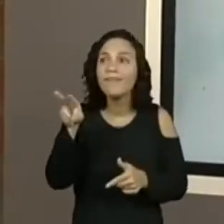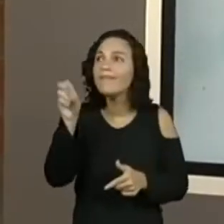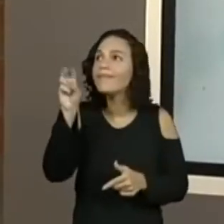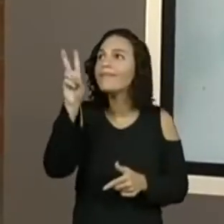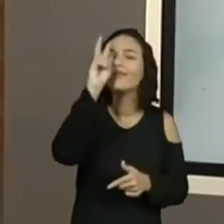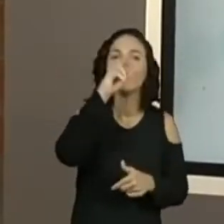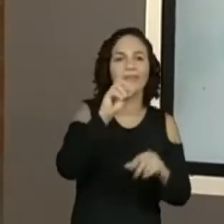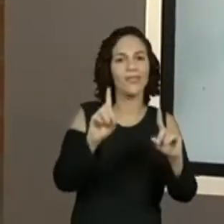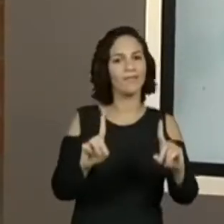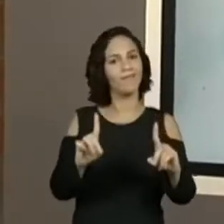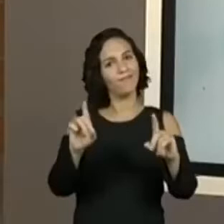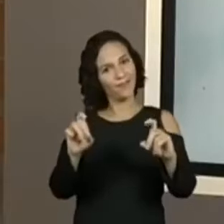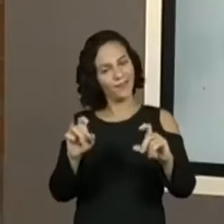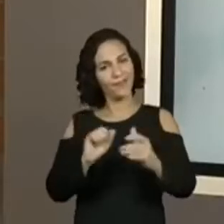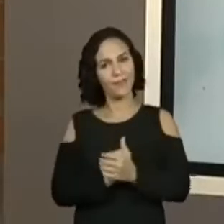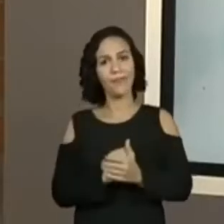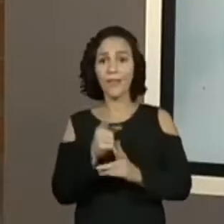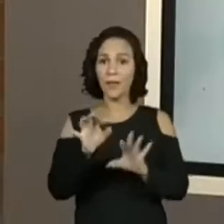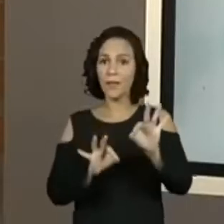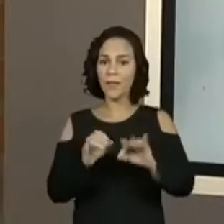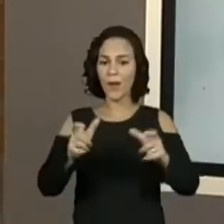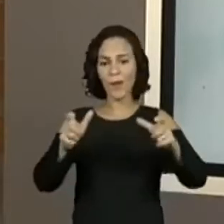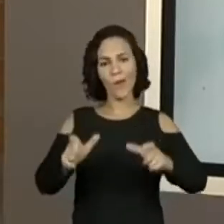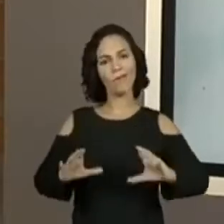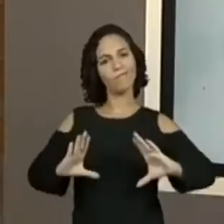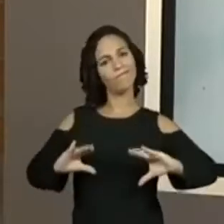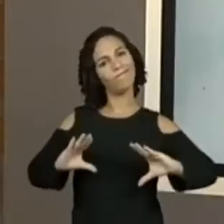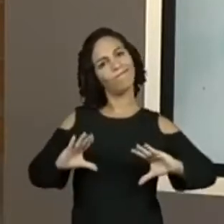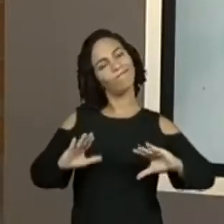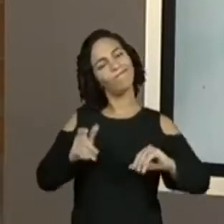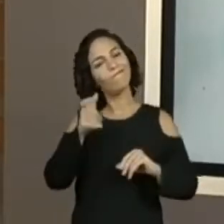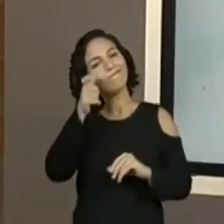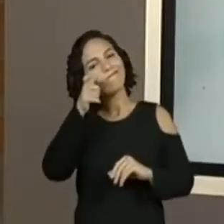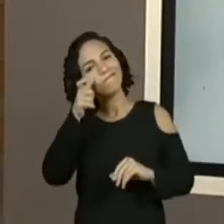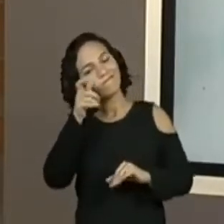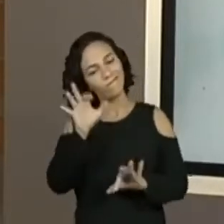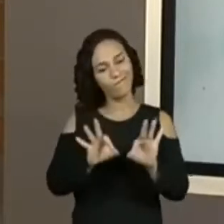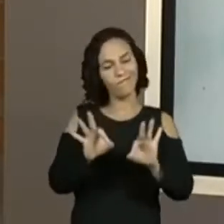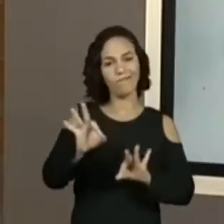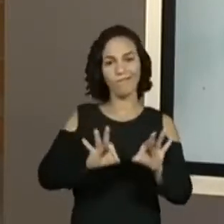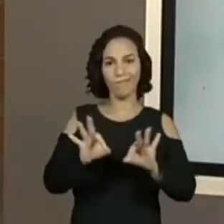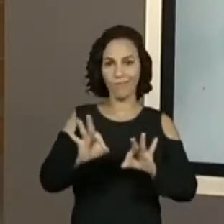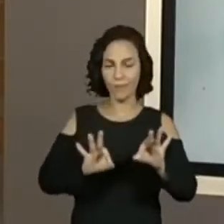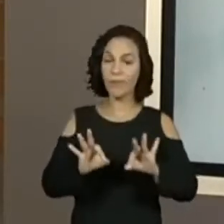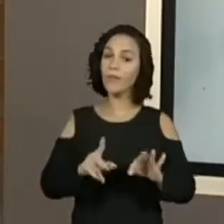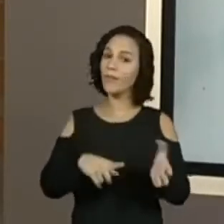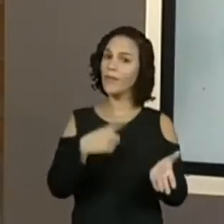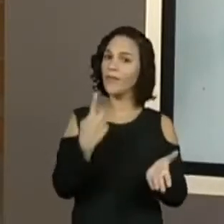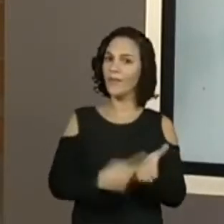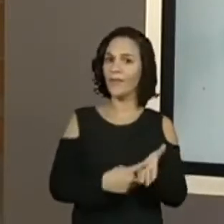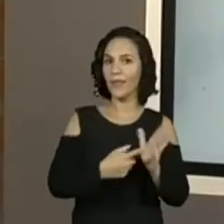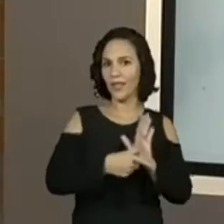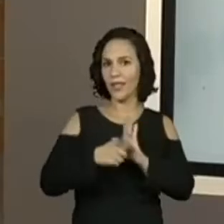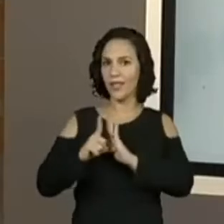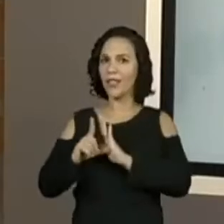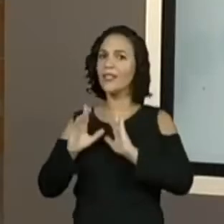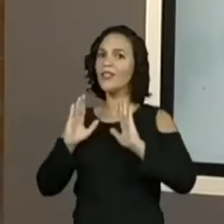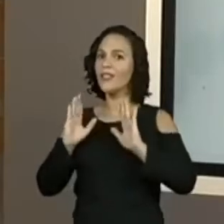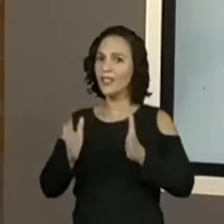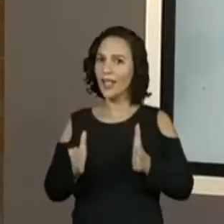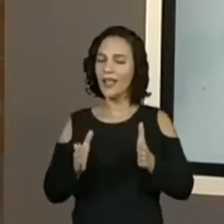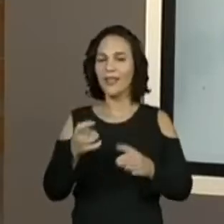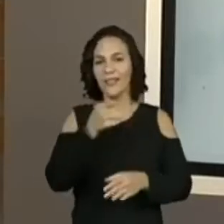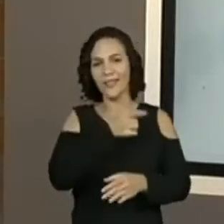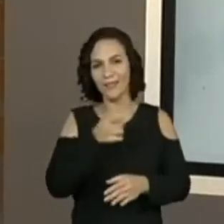Então arruma o seu cantinho especial aí, se acomoda, deixa suas coisinhas organizadas, que nosso combinado já aconteceu lá no comecinho da